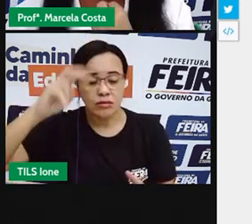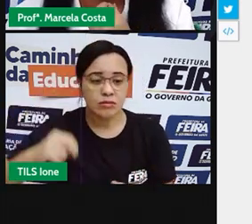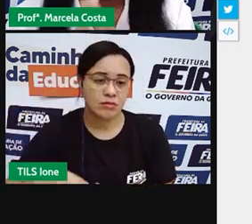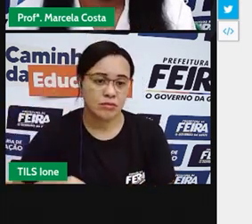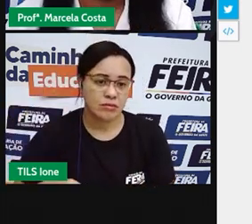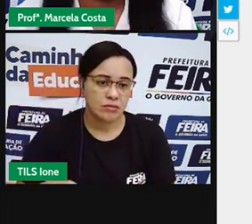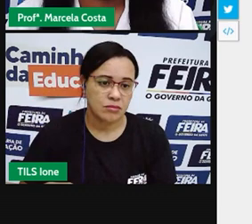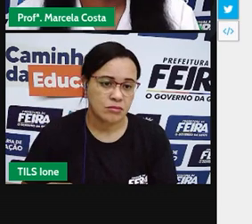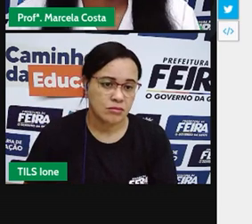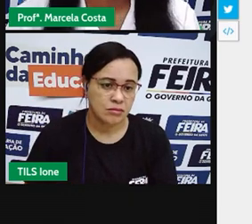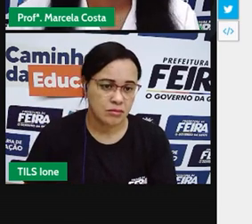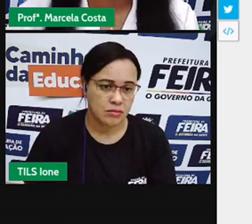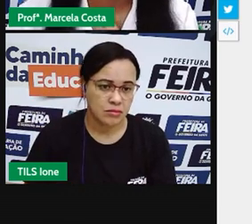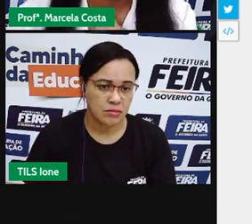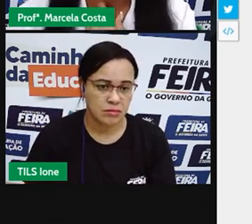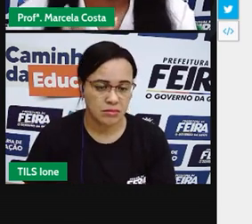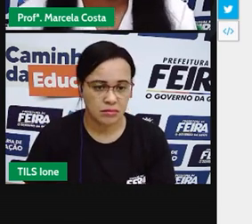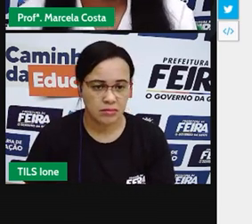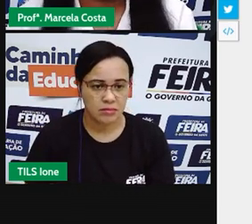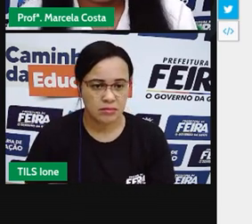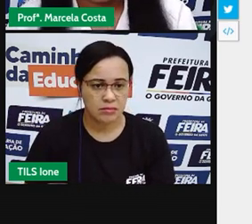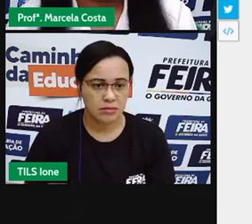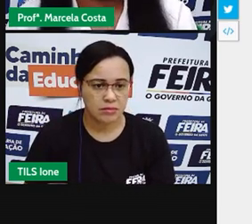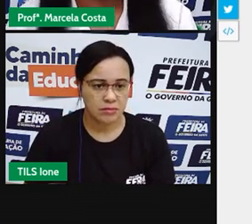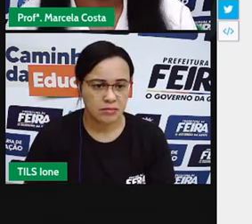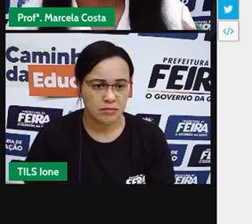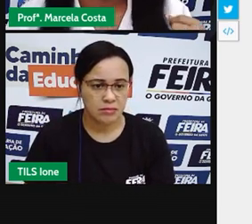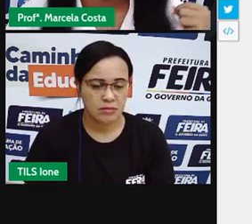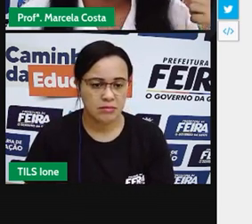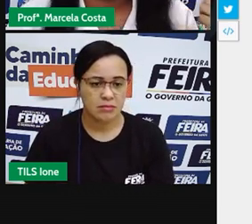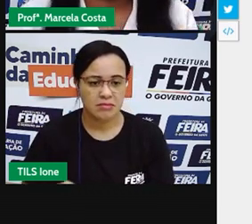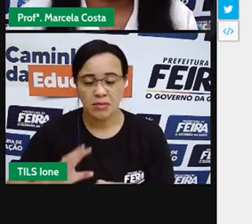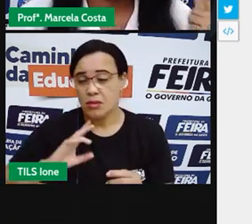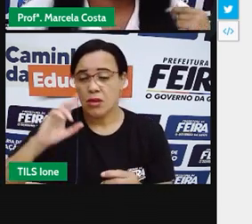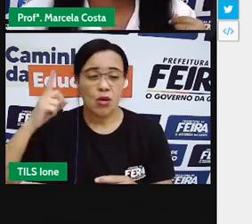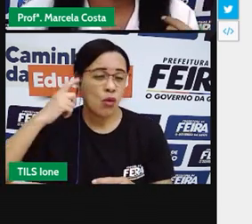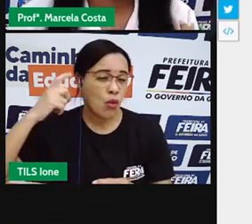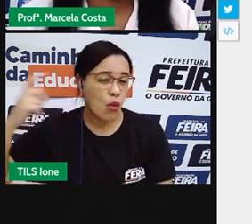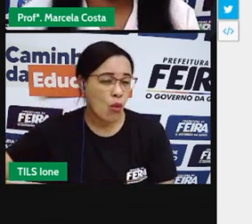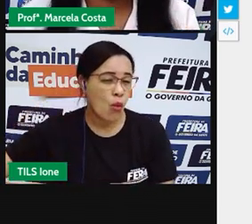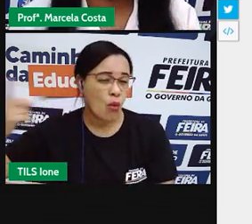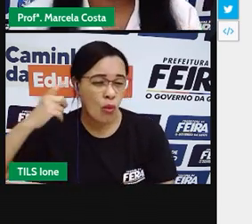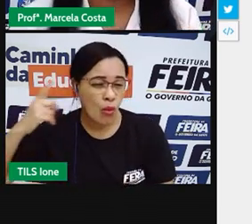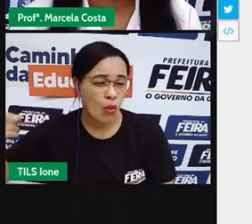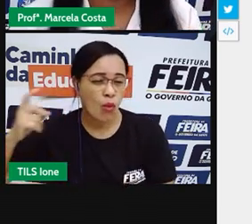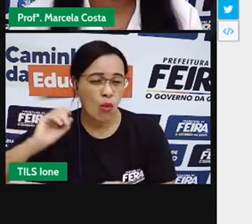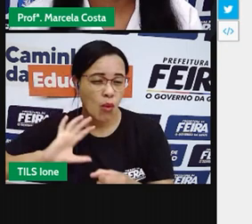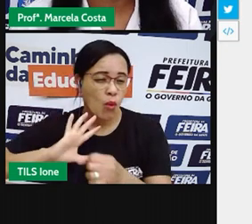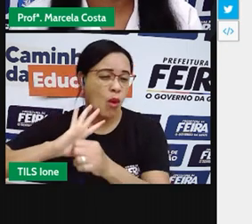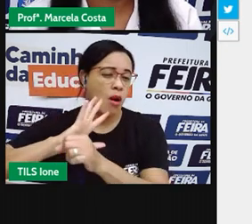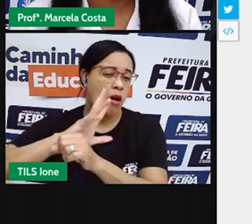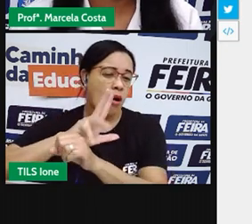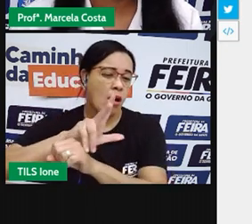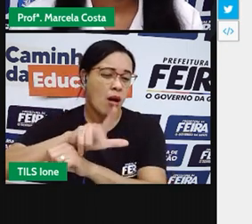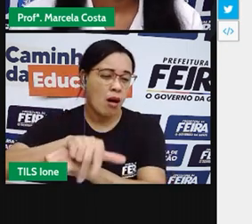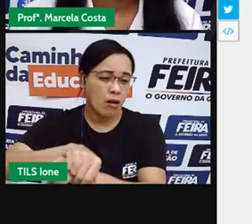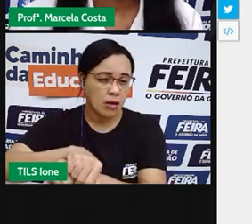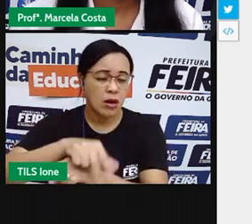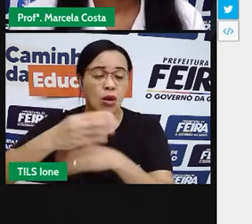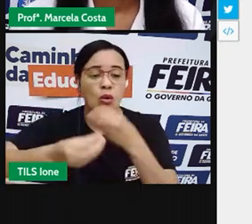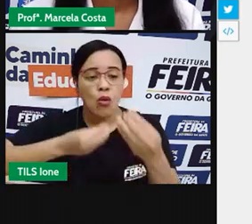11 horas da noite, até madrugada. Isso fere as regras de